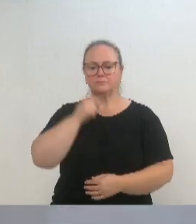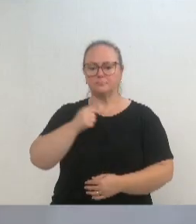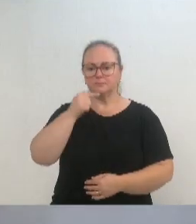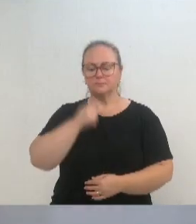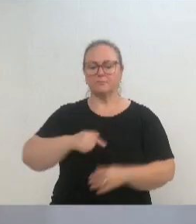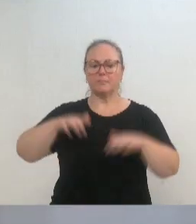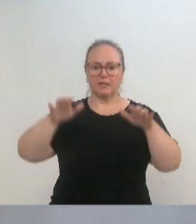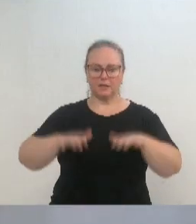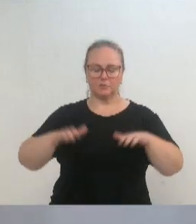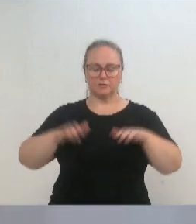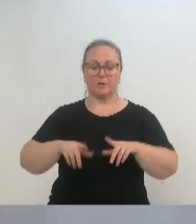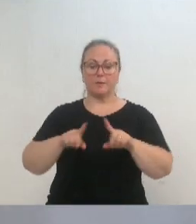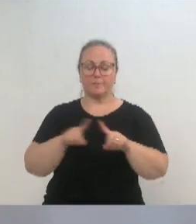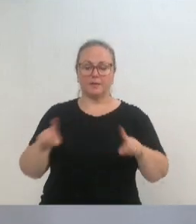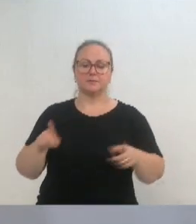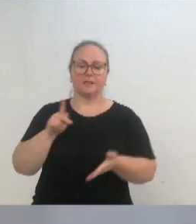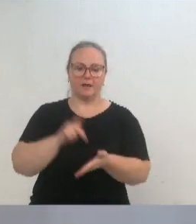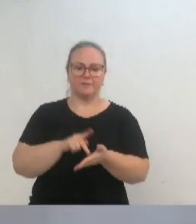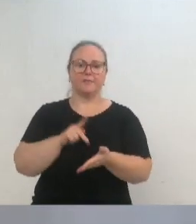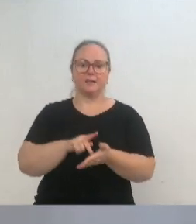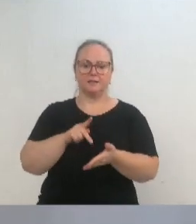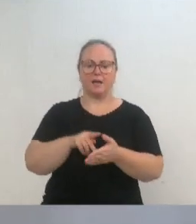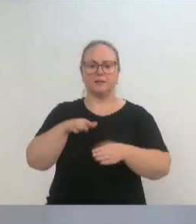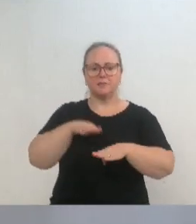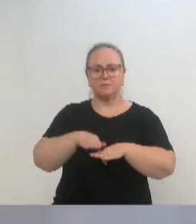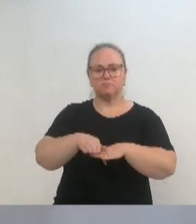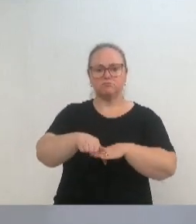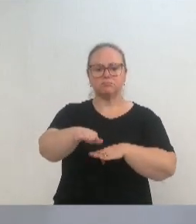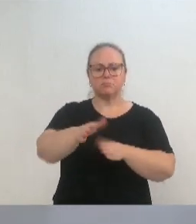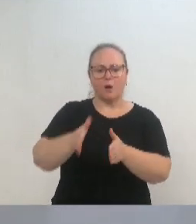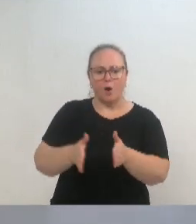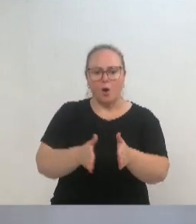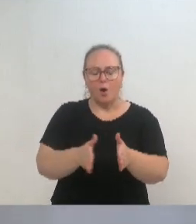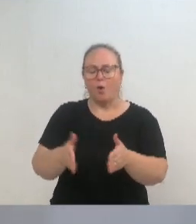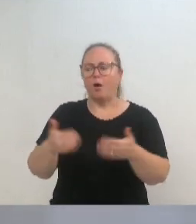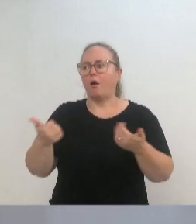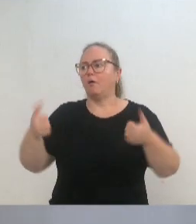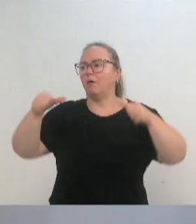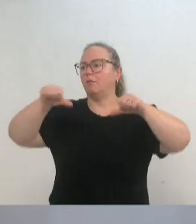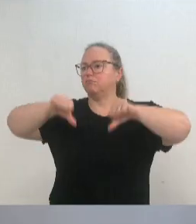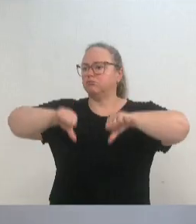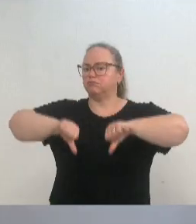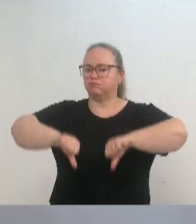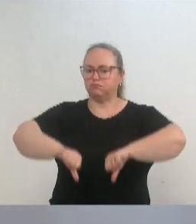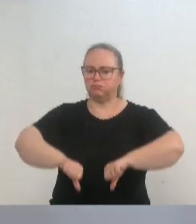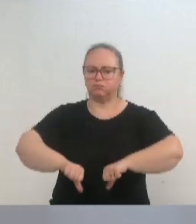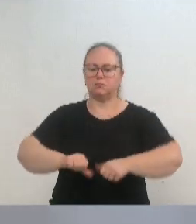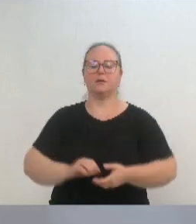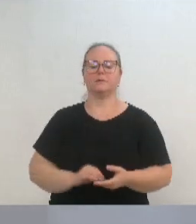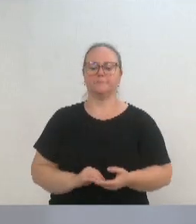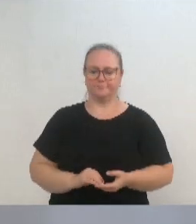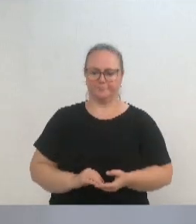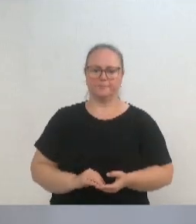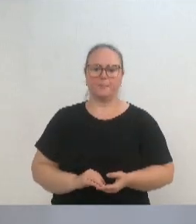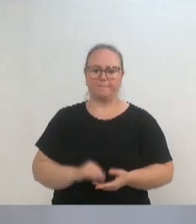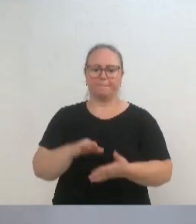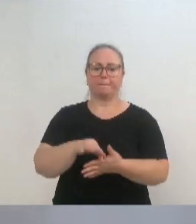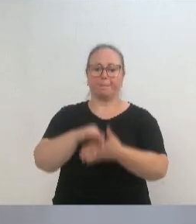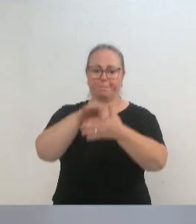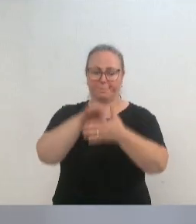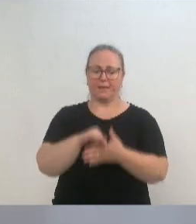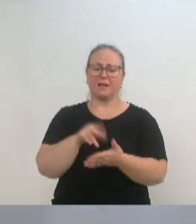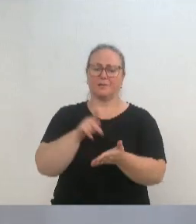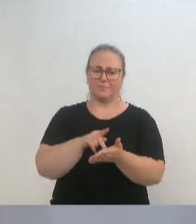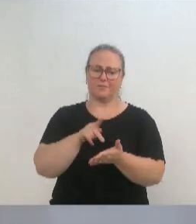que cada vez que o serviço de patrulhamento passa por aquela rua, a gente segue recebendo queixas. Aliás, vereador líder do governo, a gente recebe